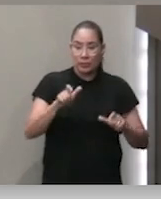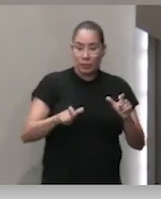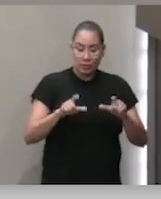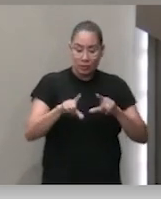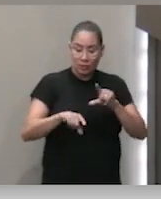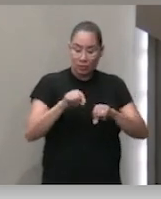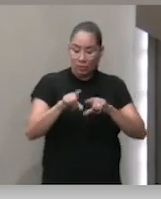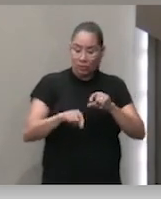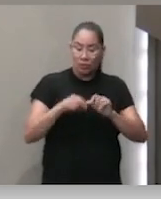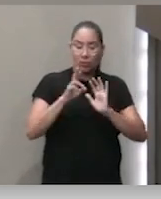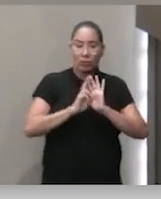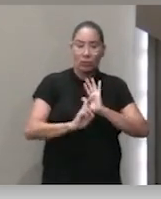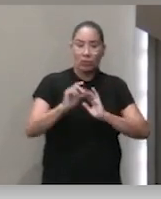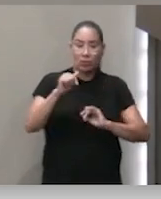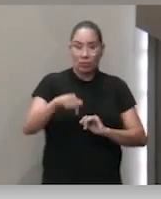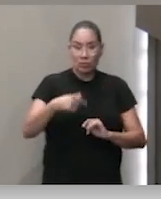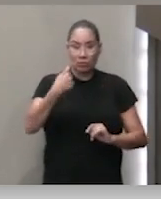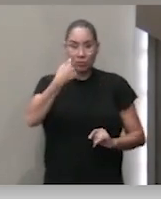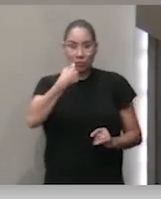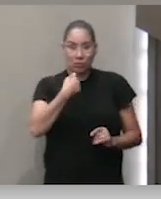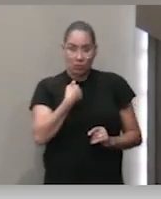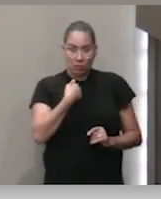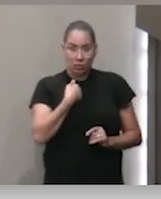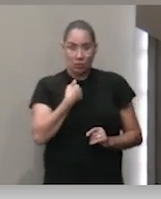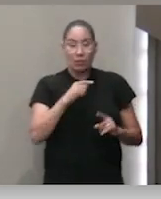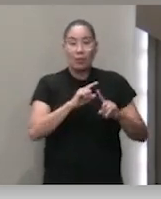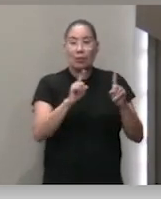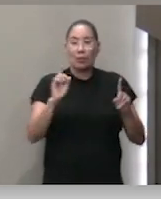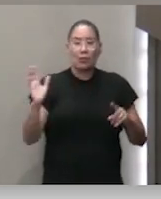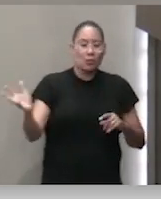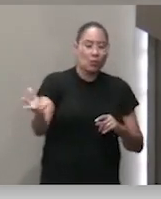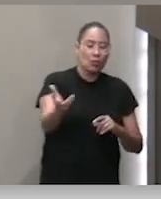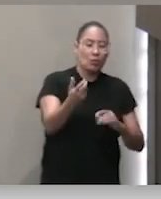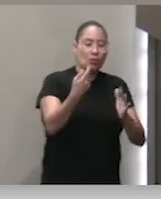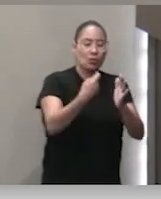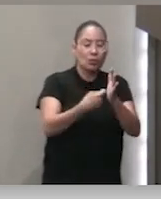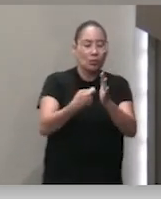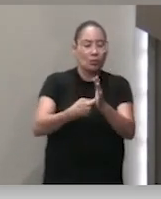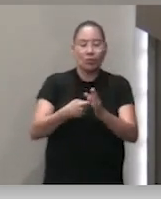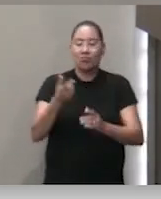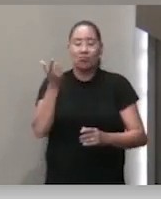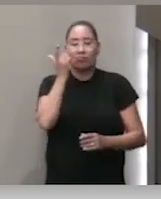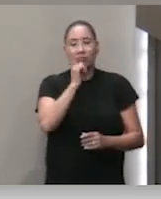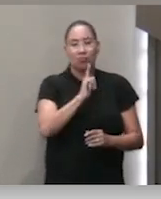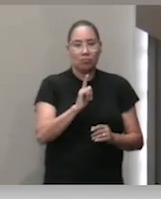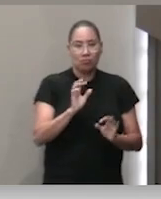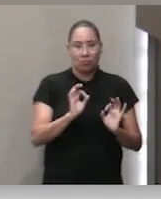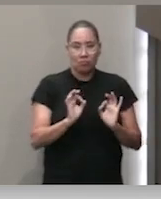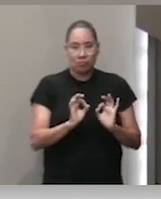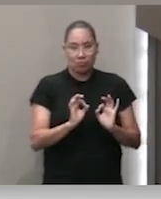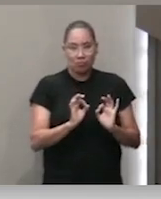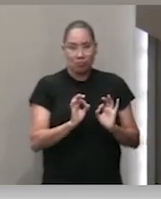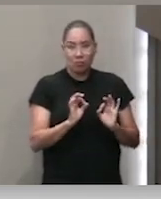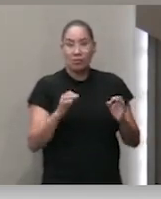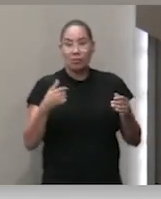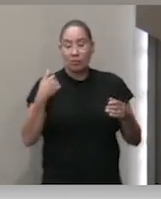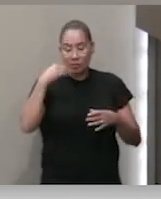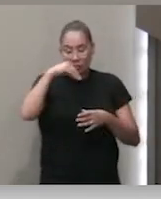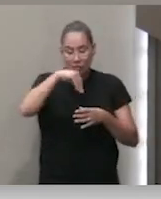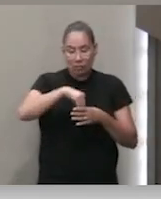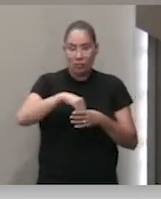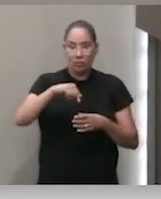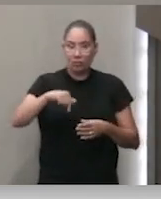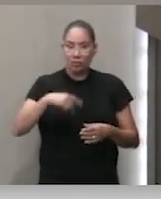para representar a causa fui eu. Todos os outros que tentaram não chegaram até aqui. E aqui dentro,